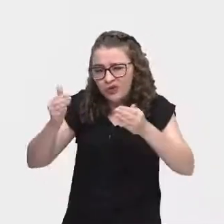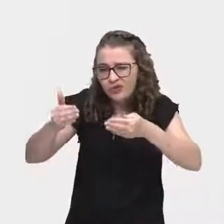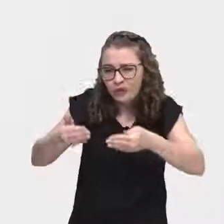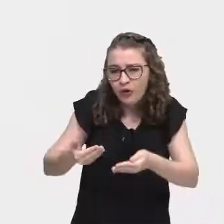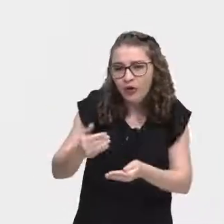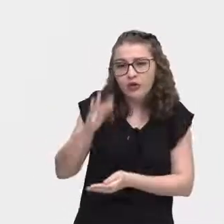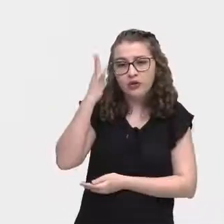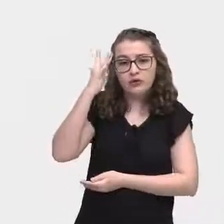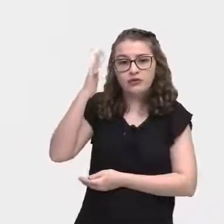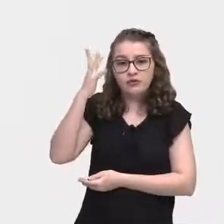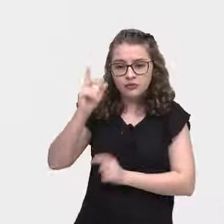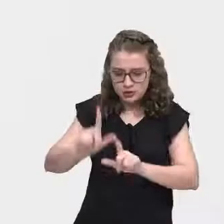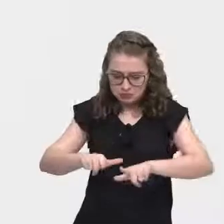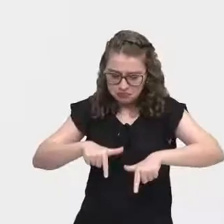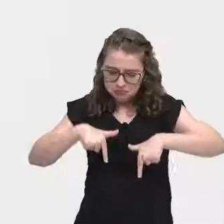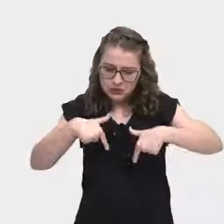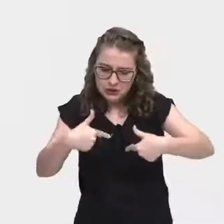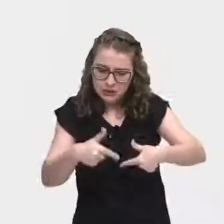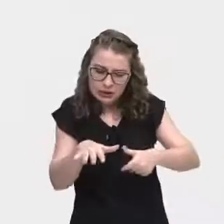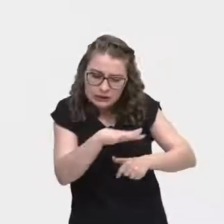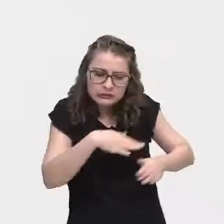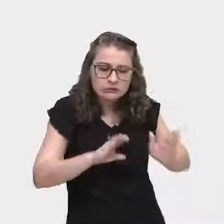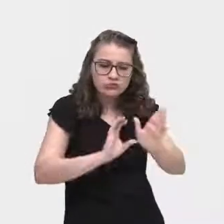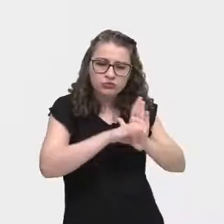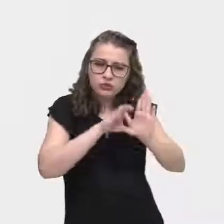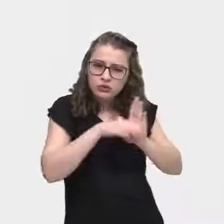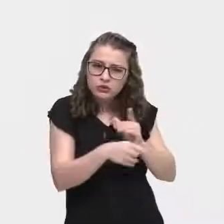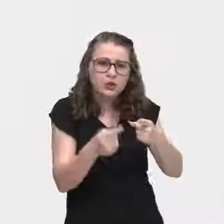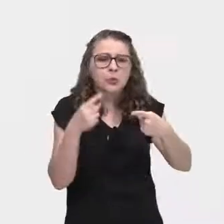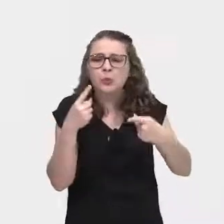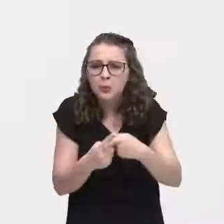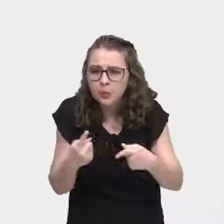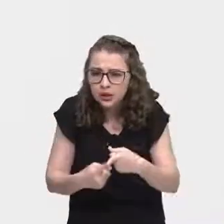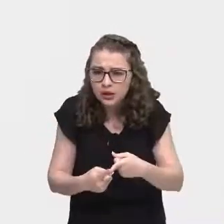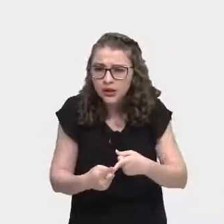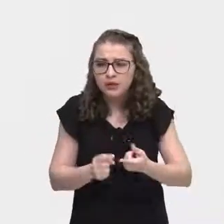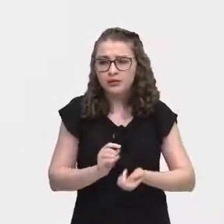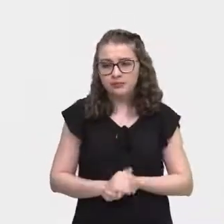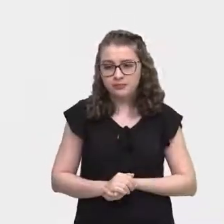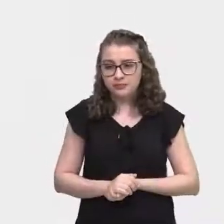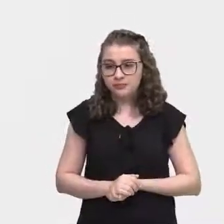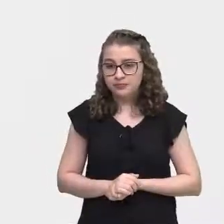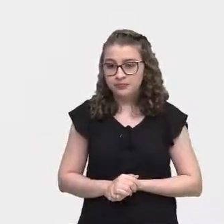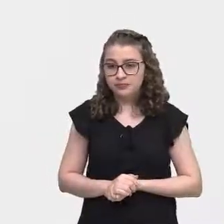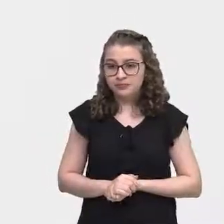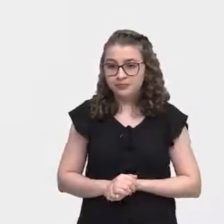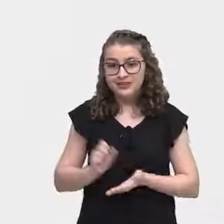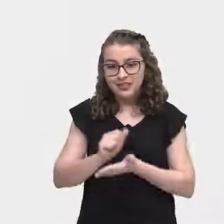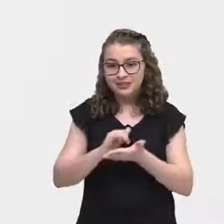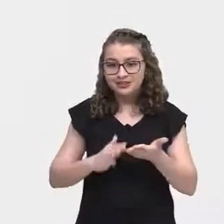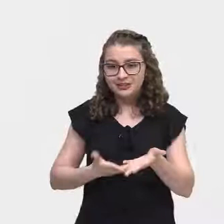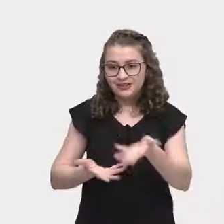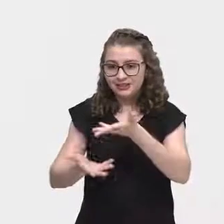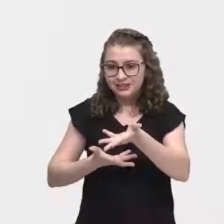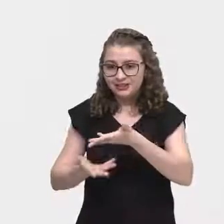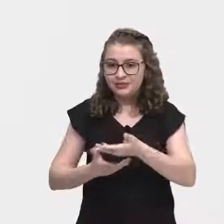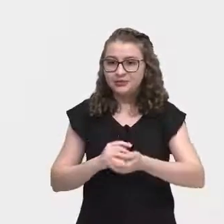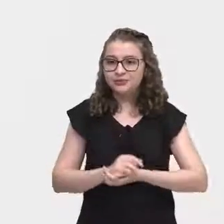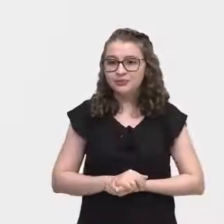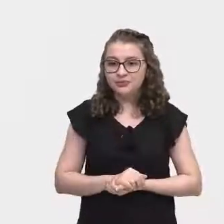filosofia é o trabalho com o conceito, né? Que eu acabei de explicar, tá bom? Vamos lá? Daqui a pouco a gente volta.